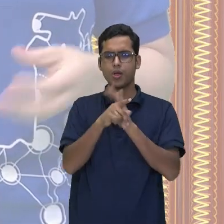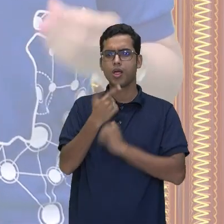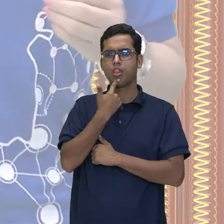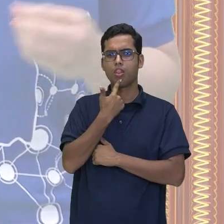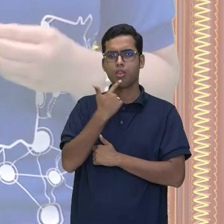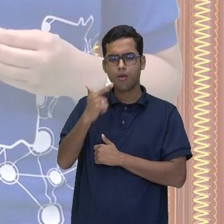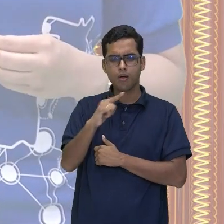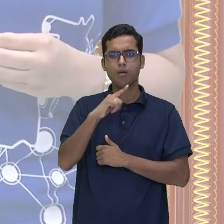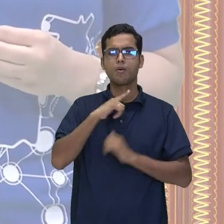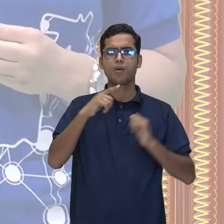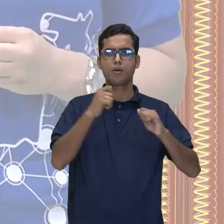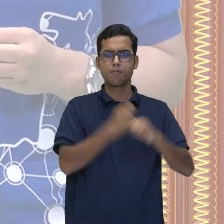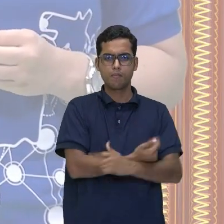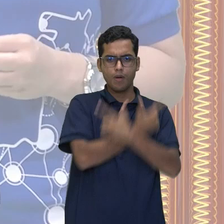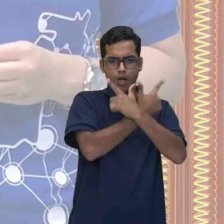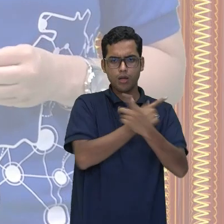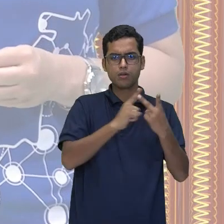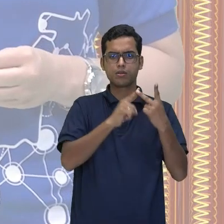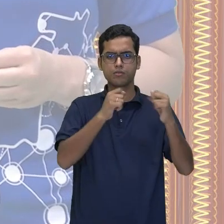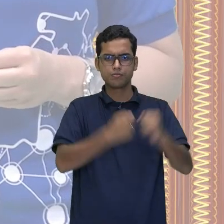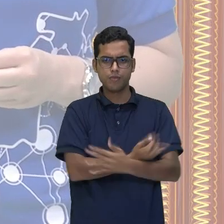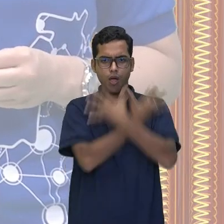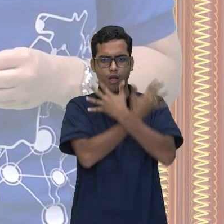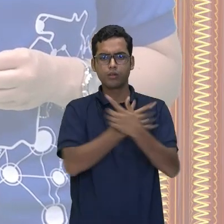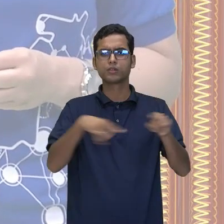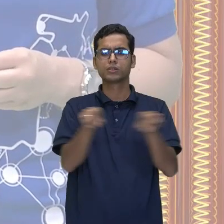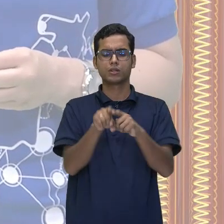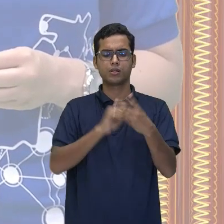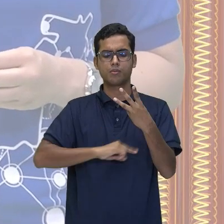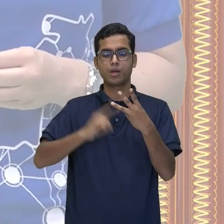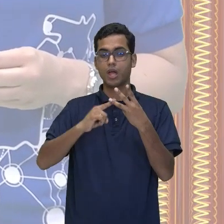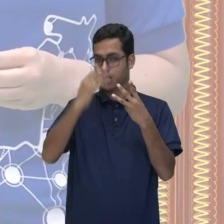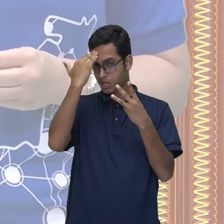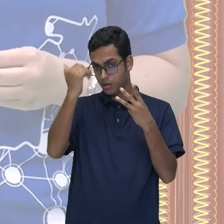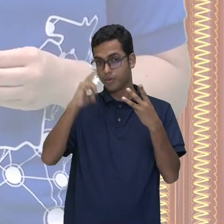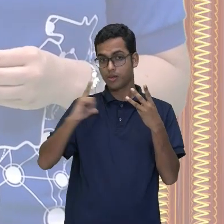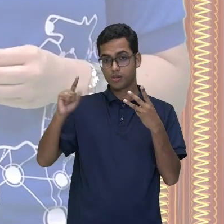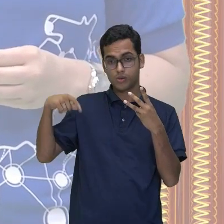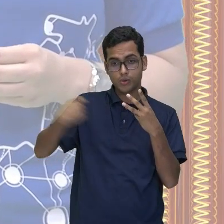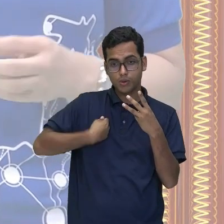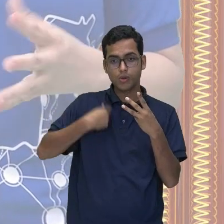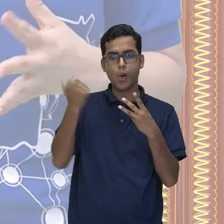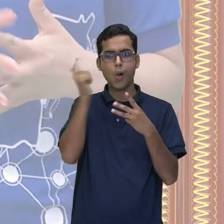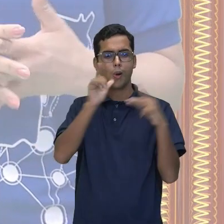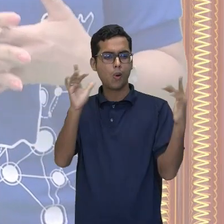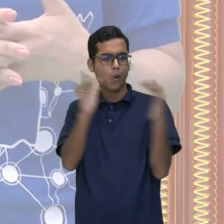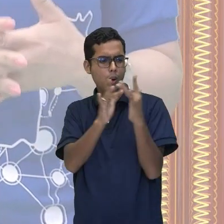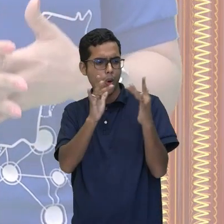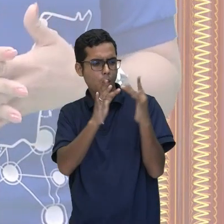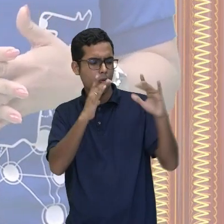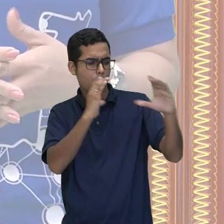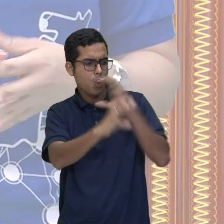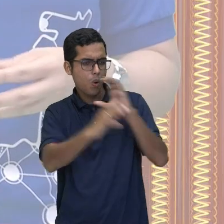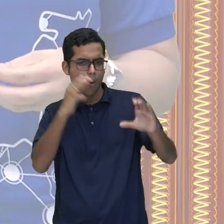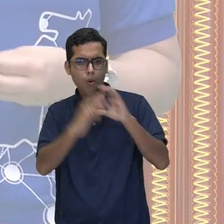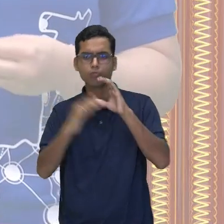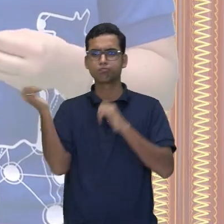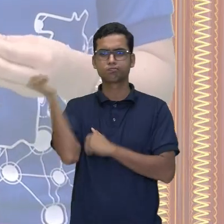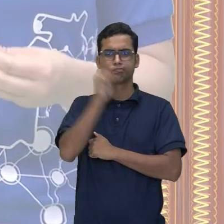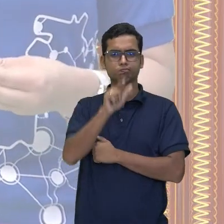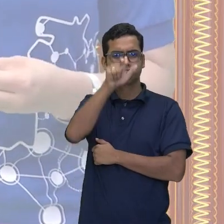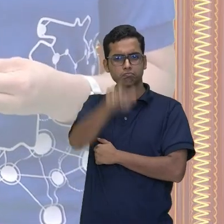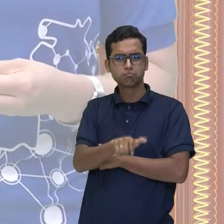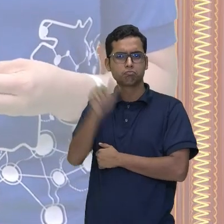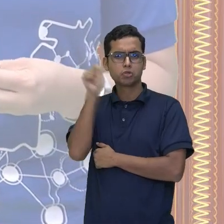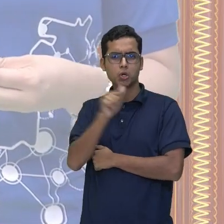espanhol. Tornou-se muito útil para a comunicação entre nativos e espanhóis. Então, Malinche ela foi uma